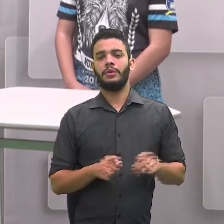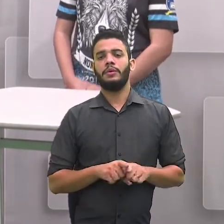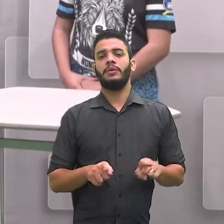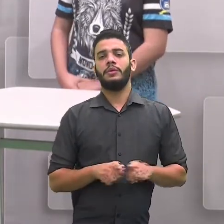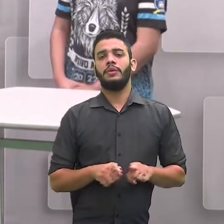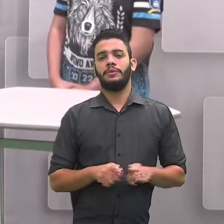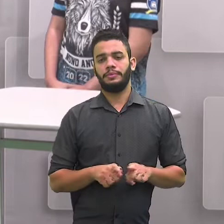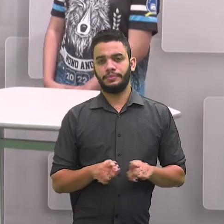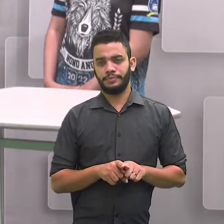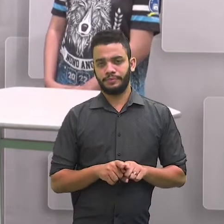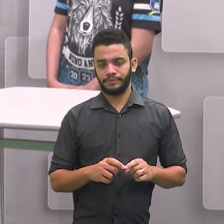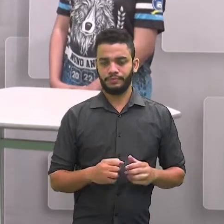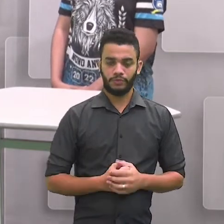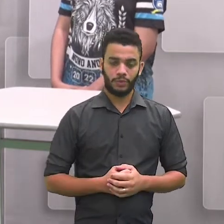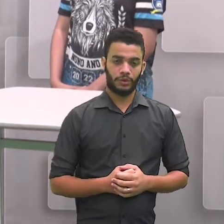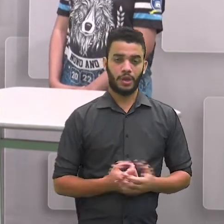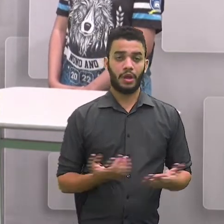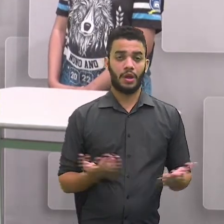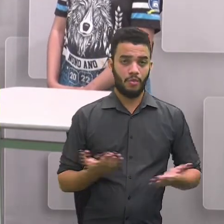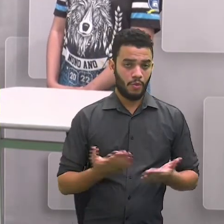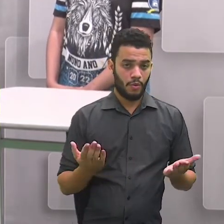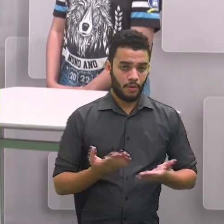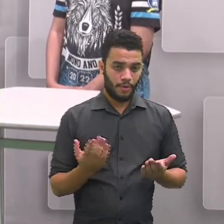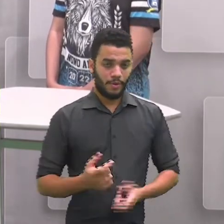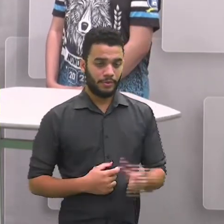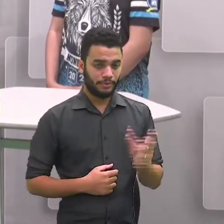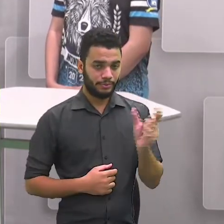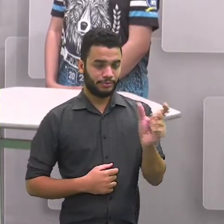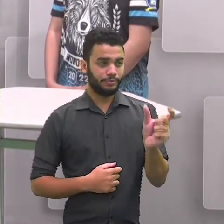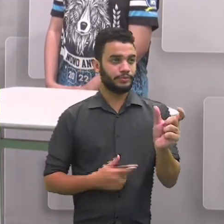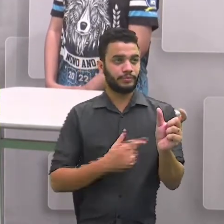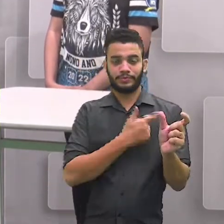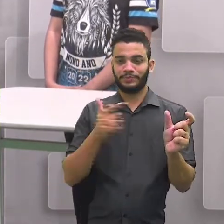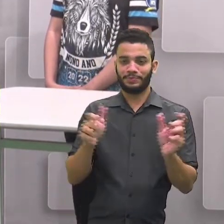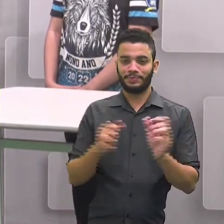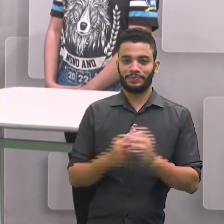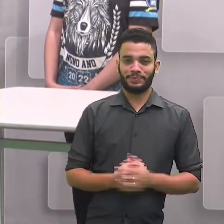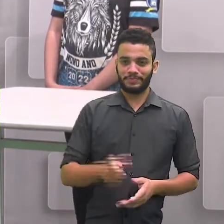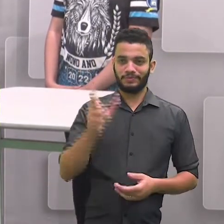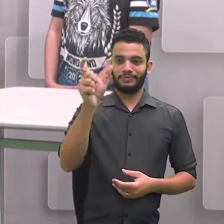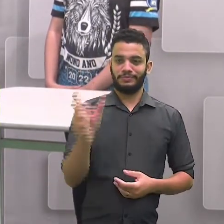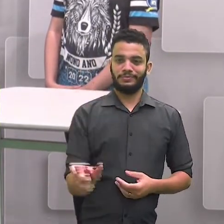Agora, vamos para a próxima palavra.